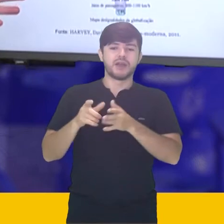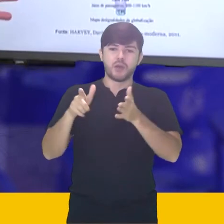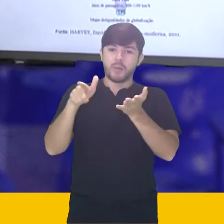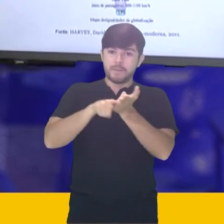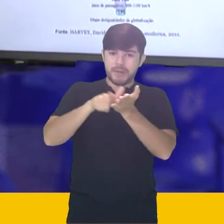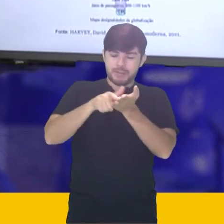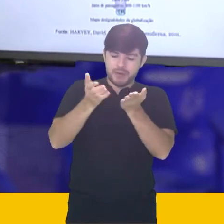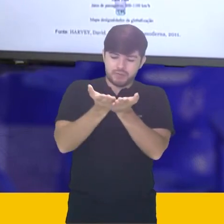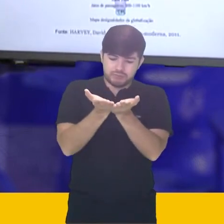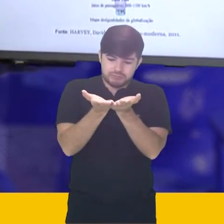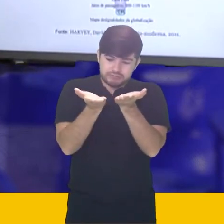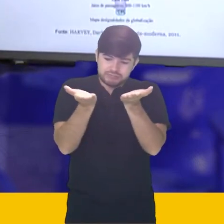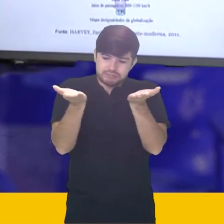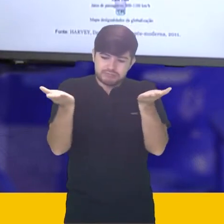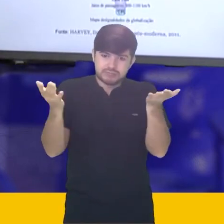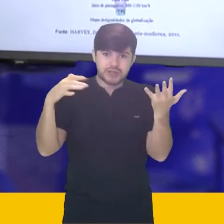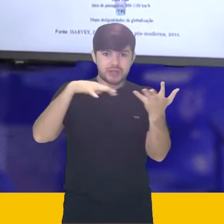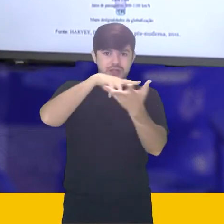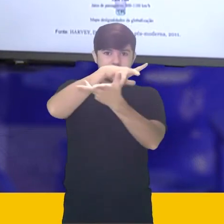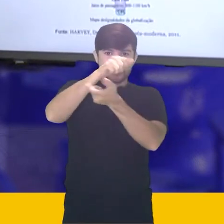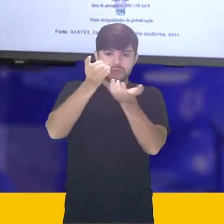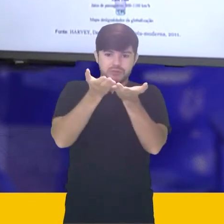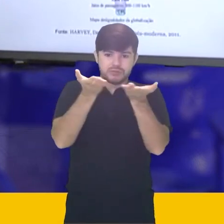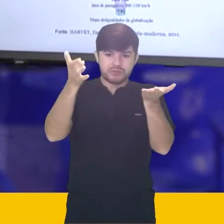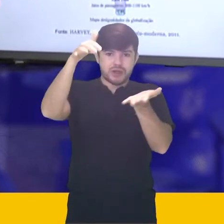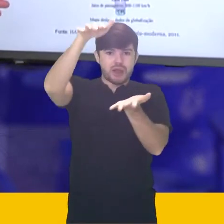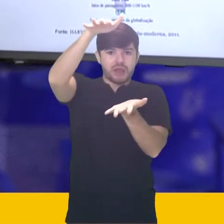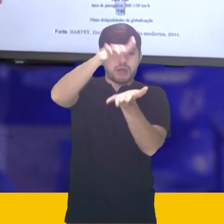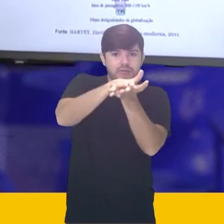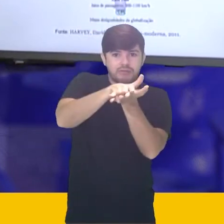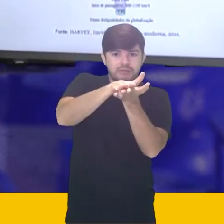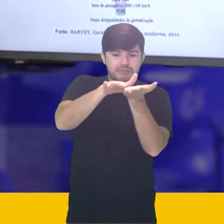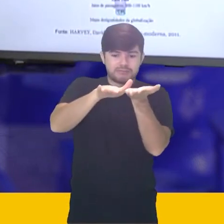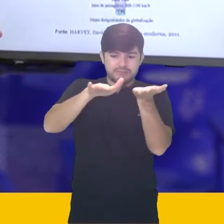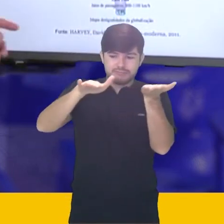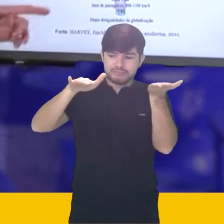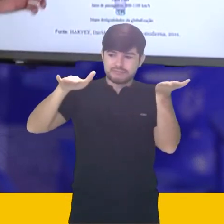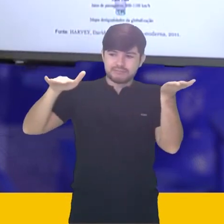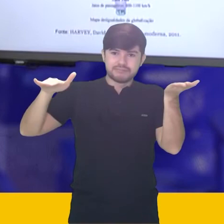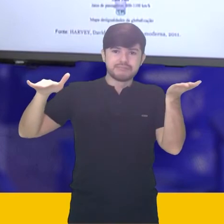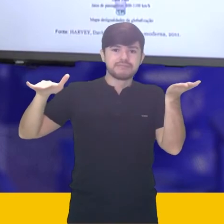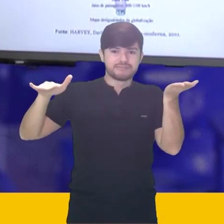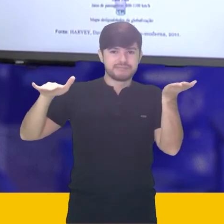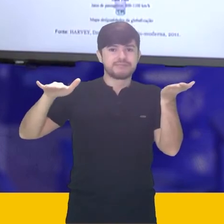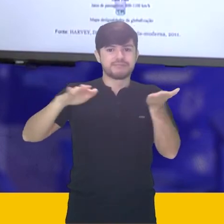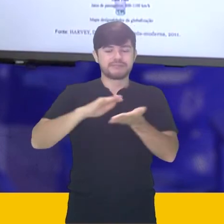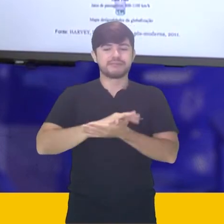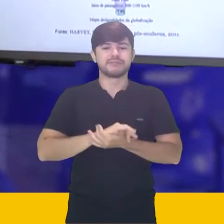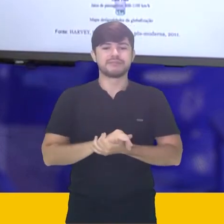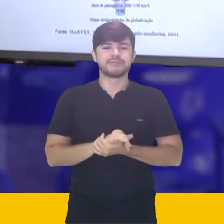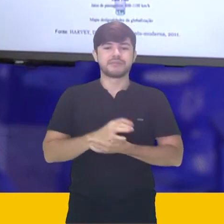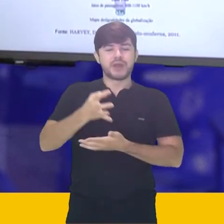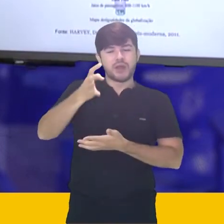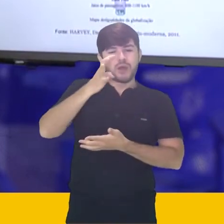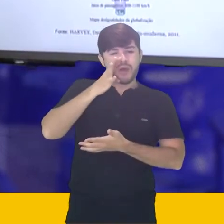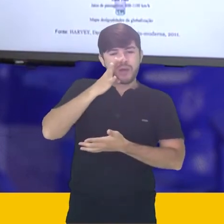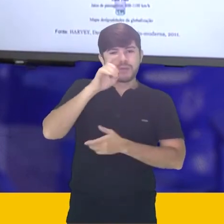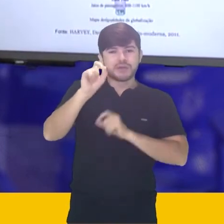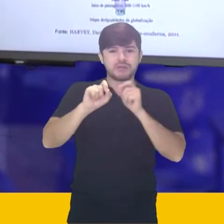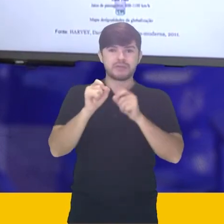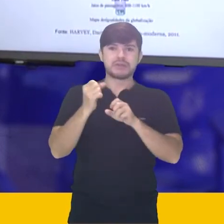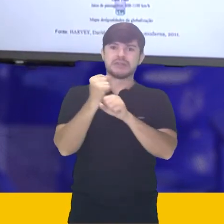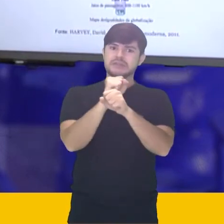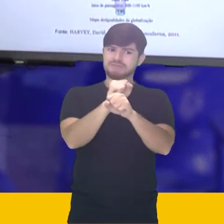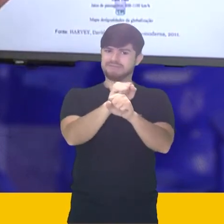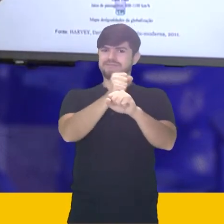e você colocar um mundo na folha, ele vai ter que estar assim, né? Achatado. Então, observa aqui como ele era grande,